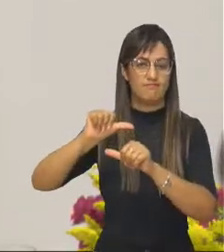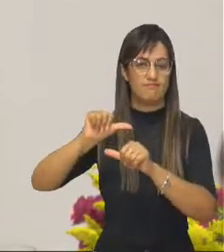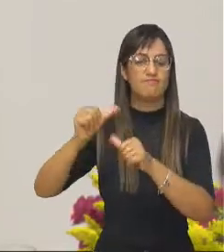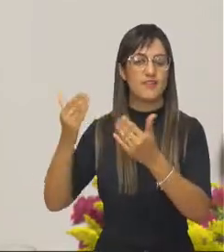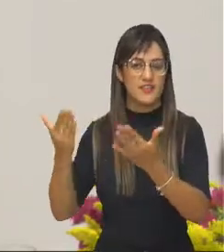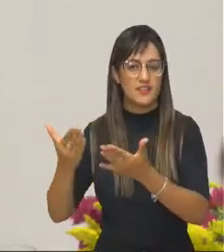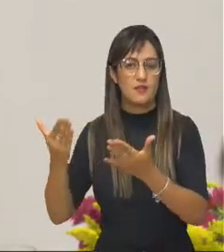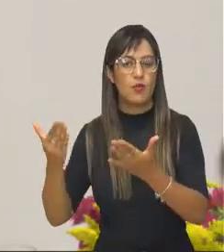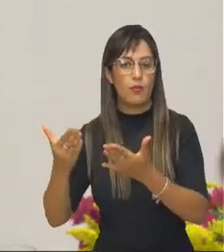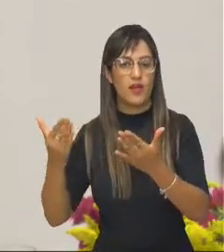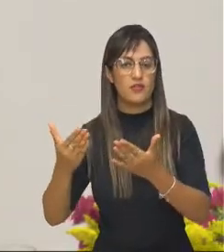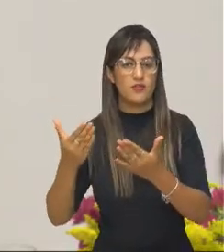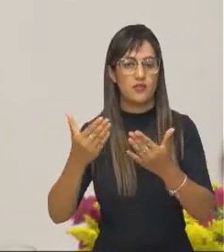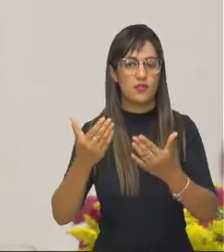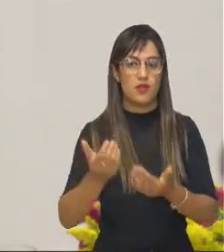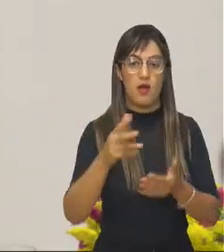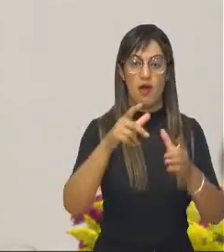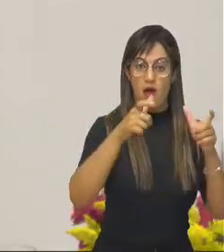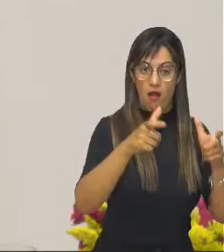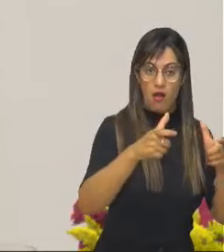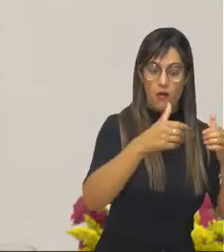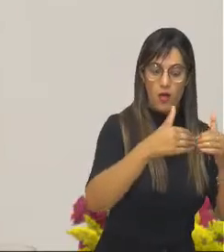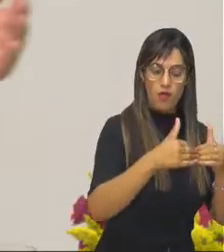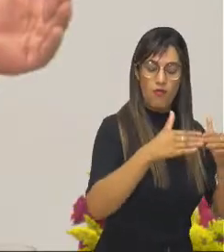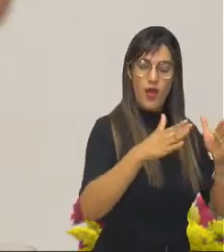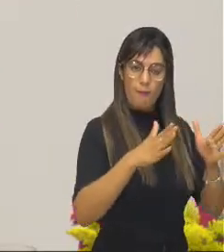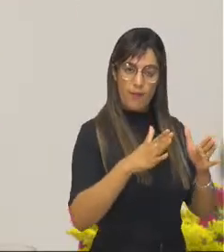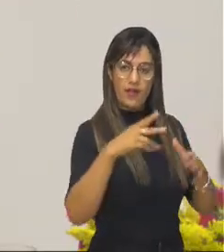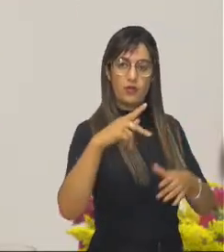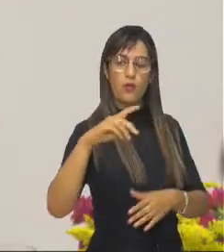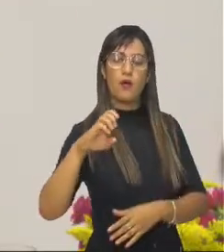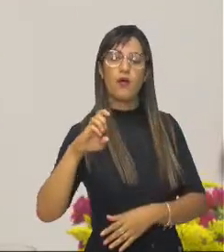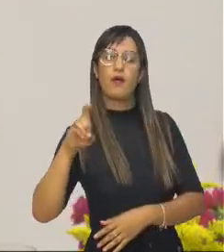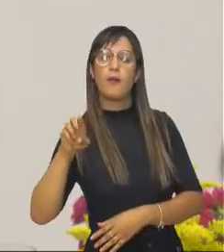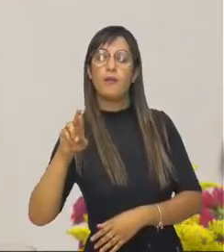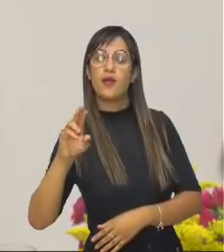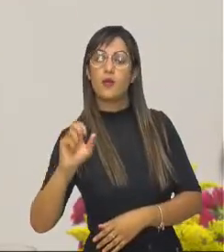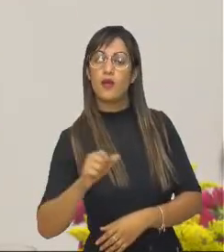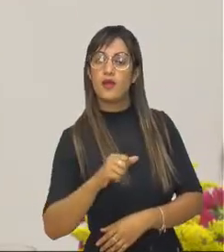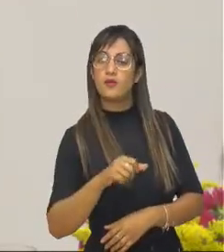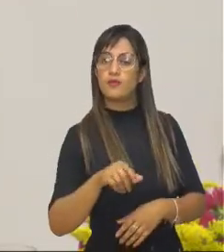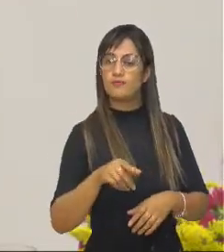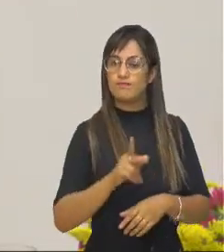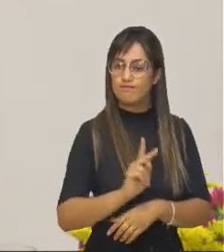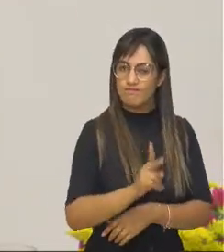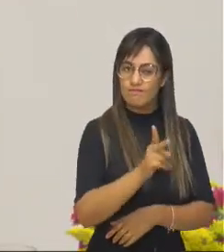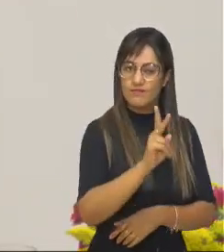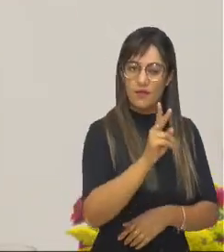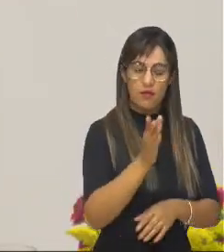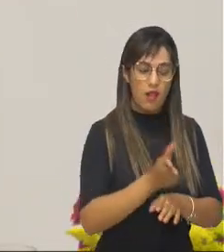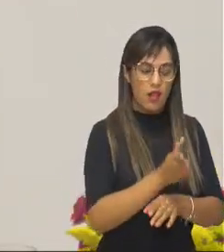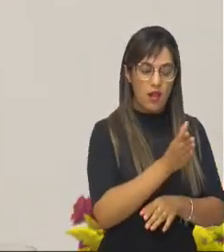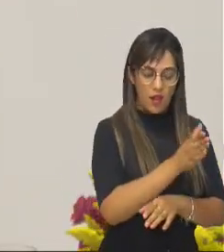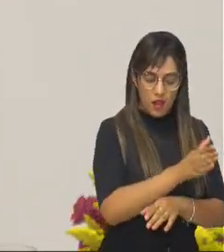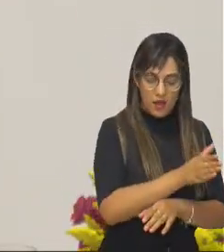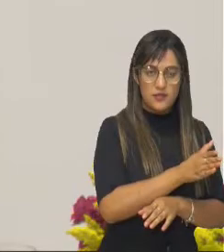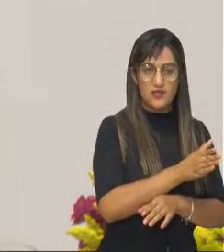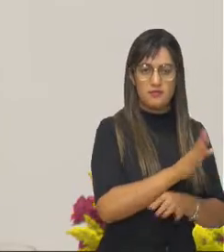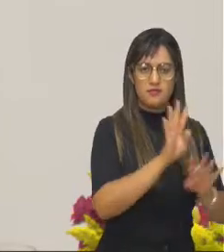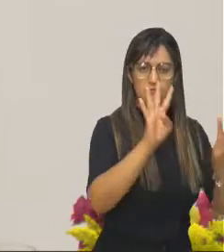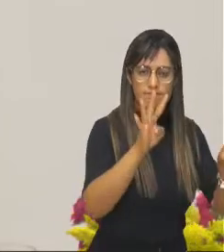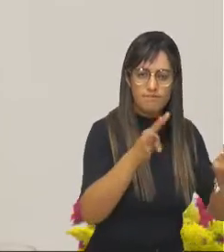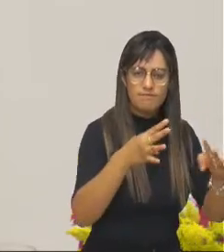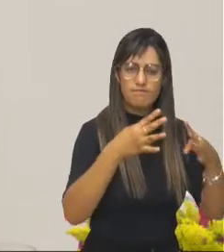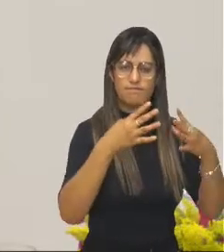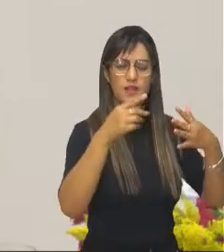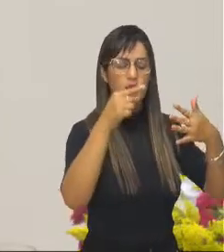foi aberto no Conselho Federal de Psicologia pelo Pedro Paulo, que sempre esteve do lado de cá, que sempre esteve ali muito atento a todas